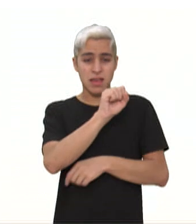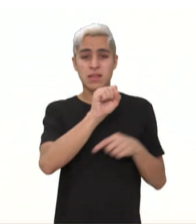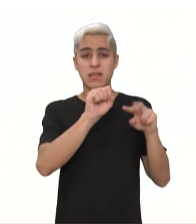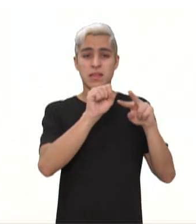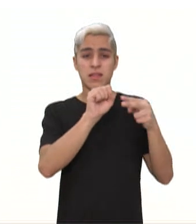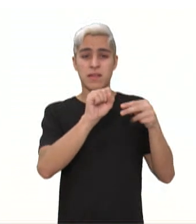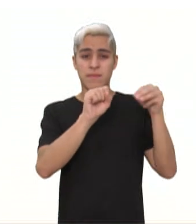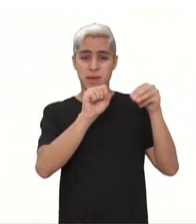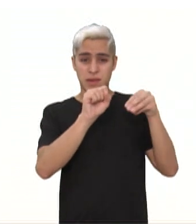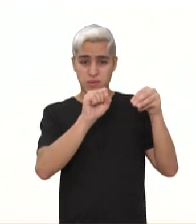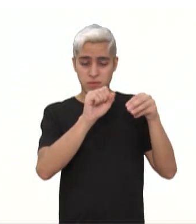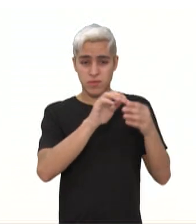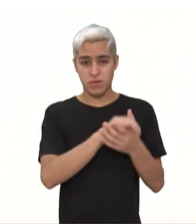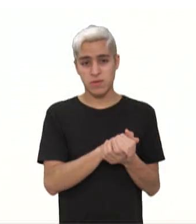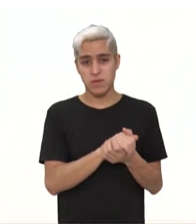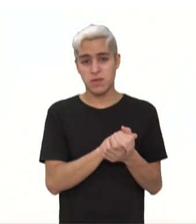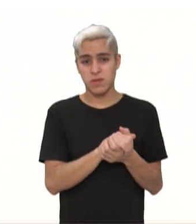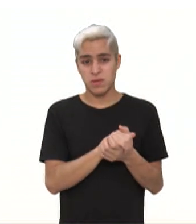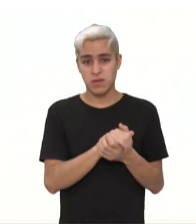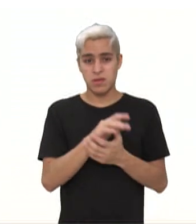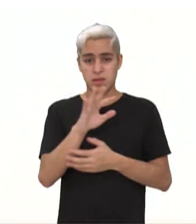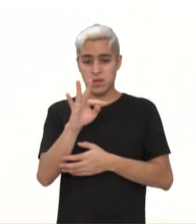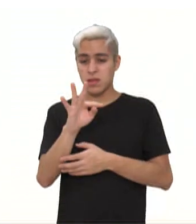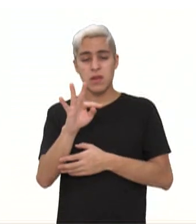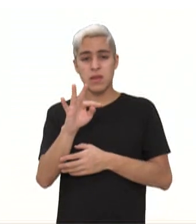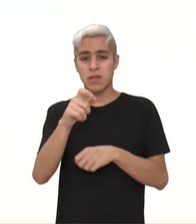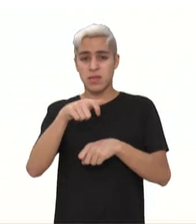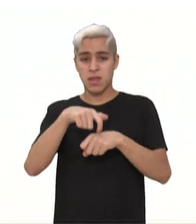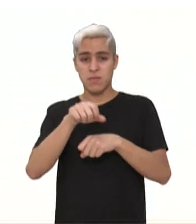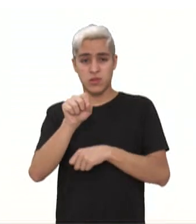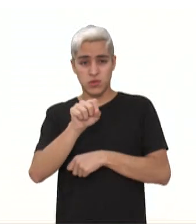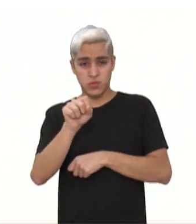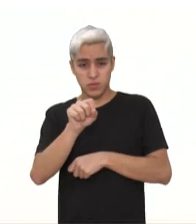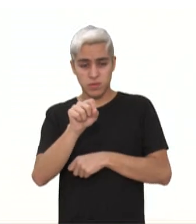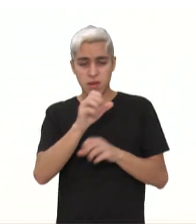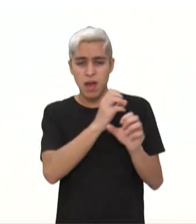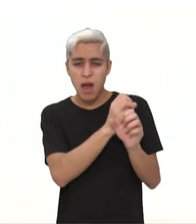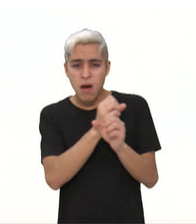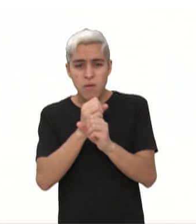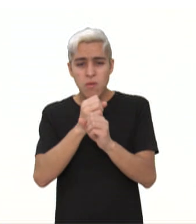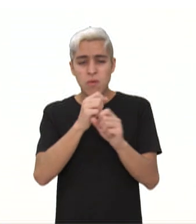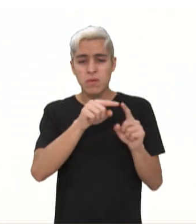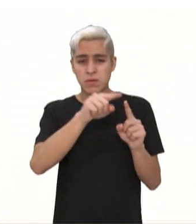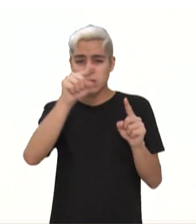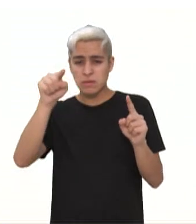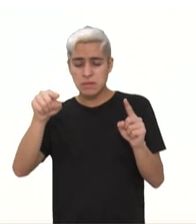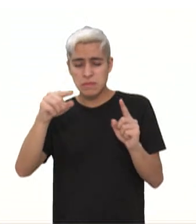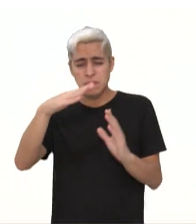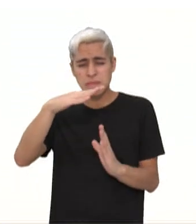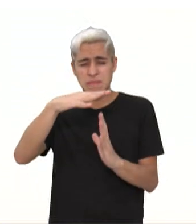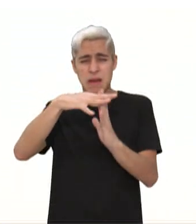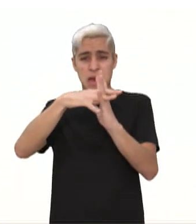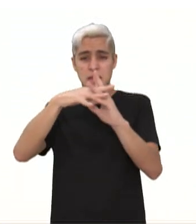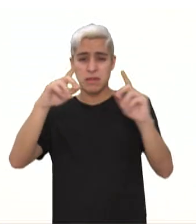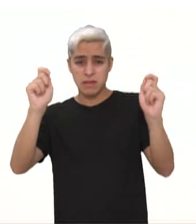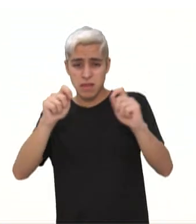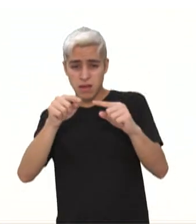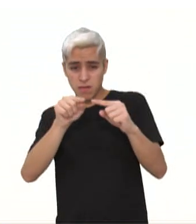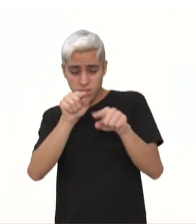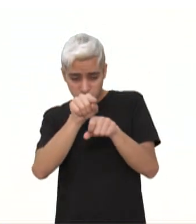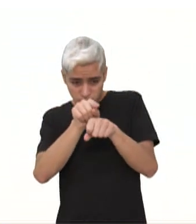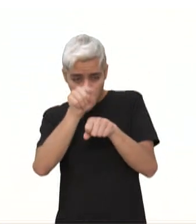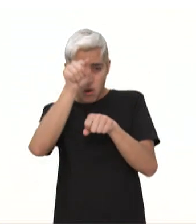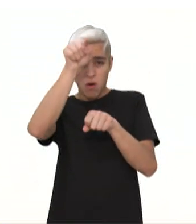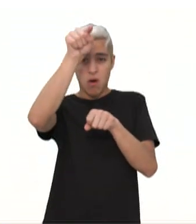metros e t em segundos. Calcule o ponto máximo de altura atingida pelo